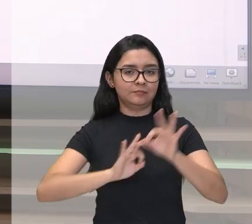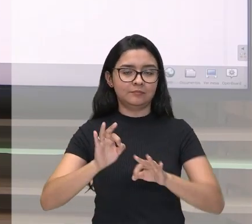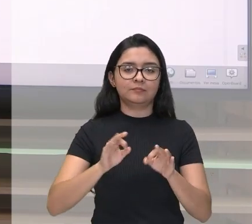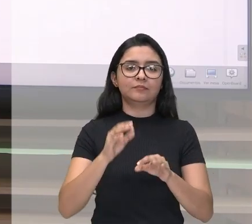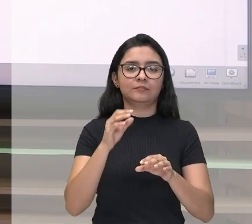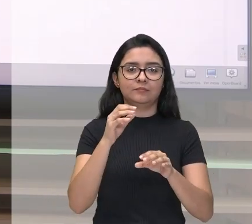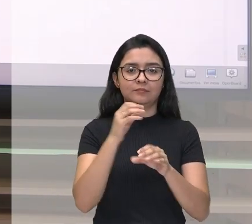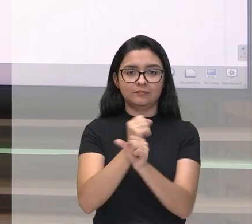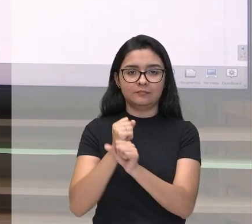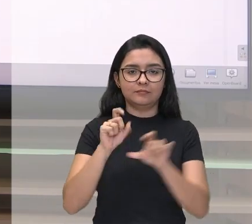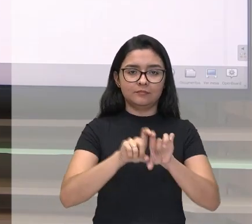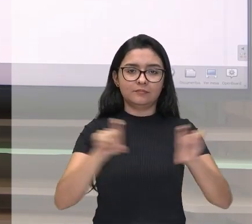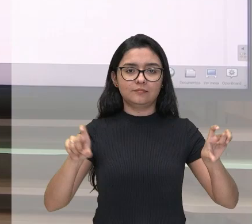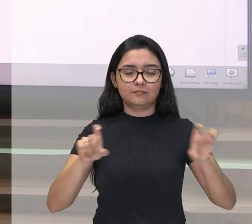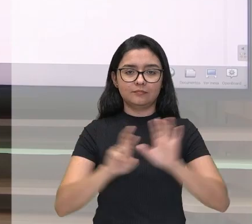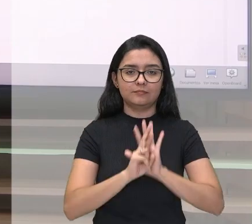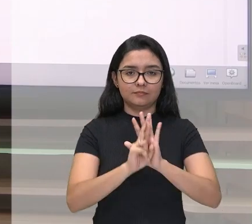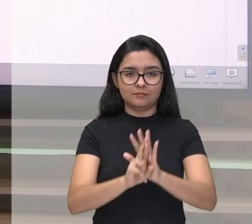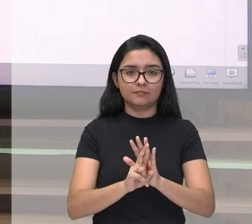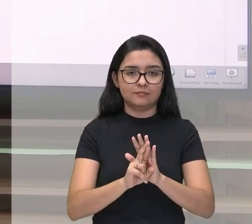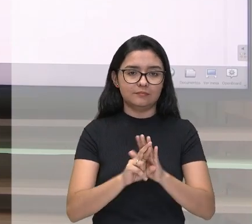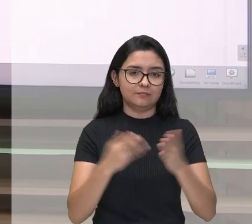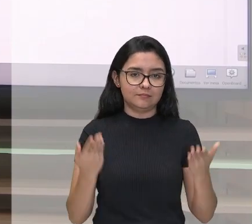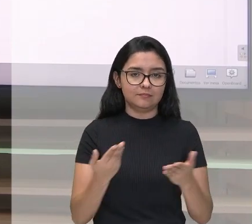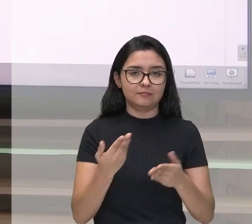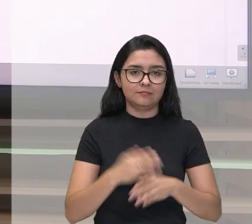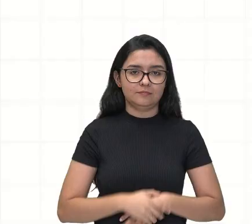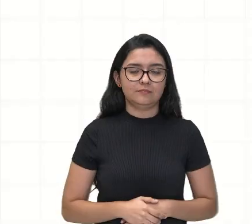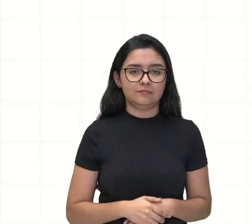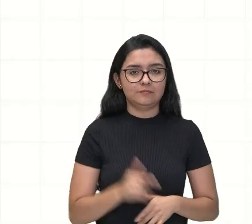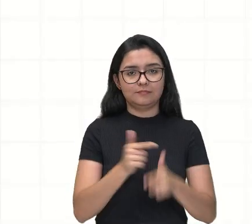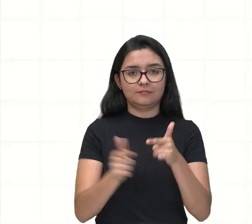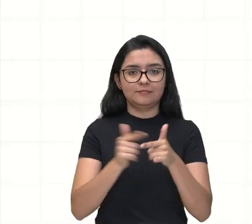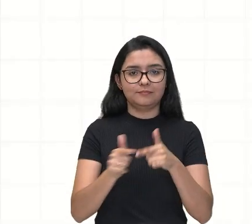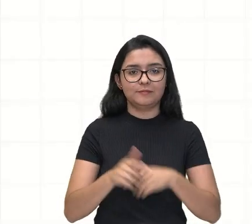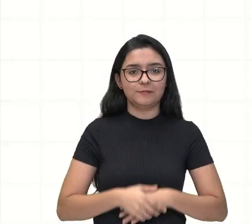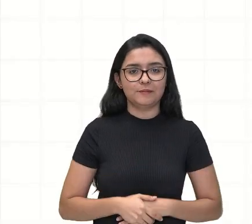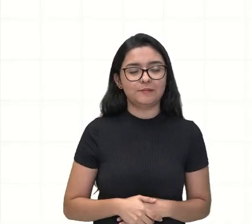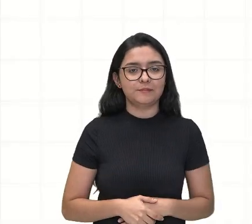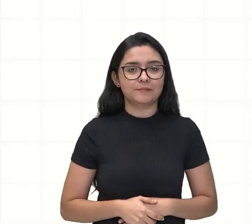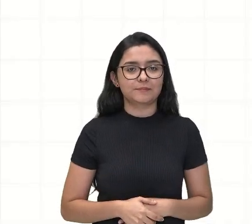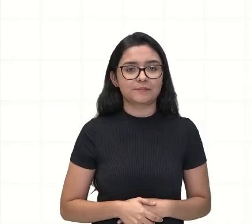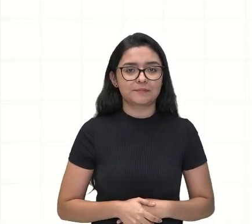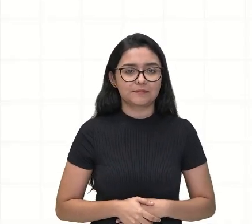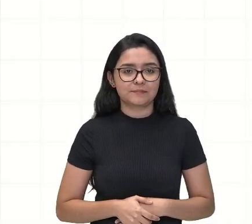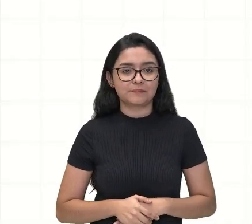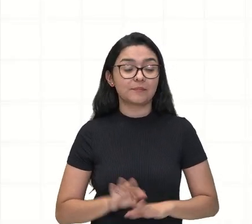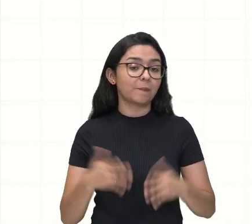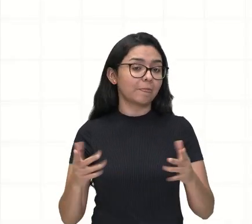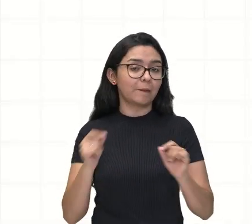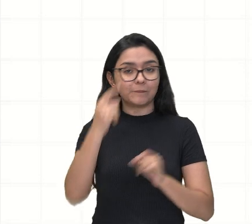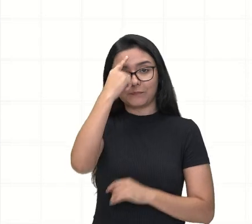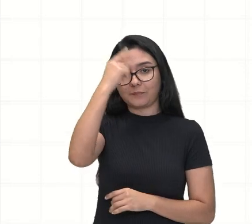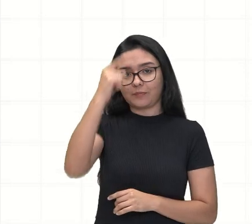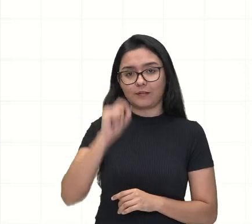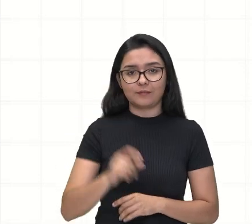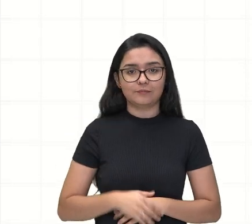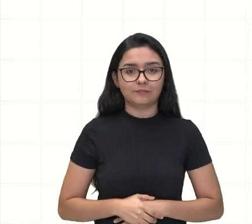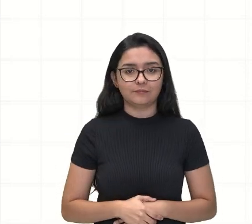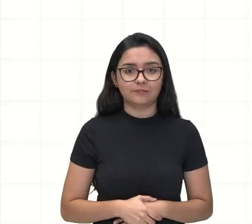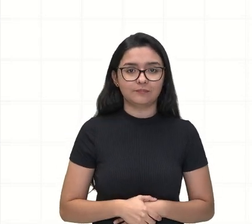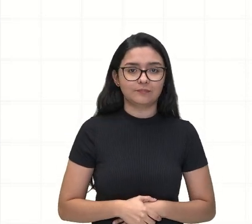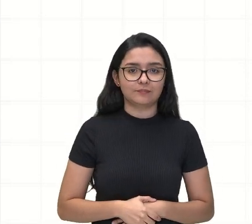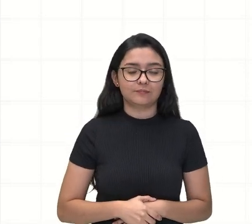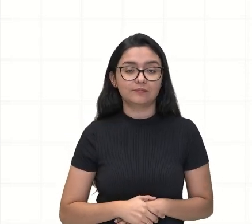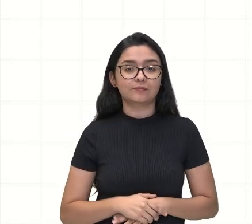expressão matemática que representa esta situação, problema. Vejam só. Então, vamos pensar o seguinte,